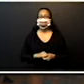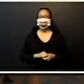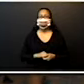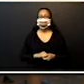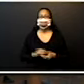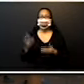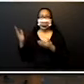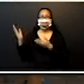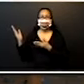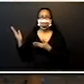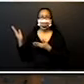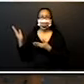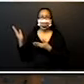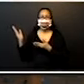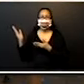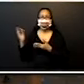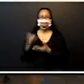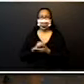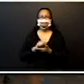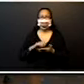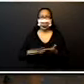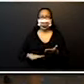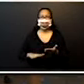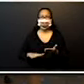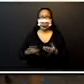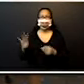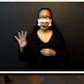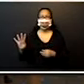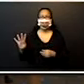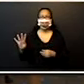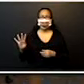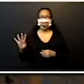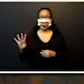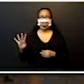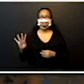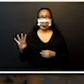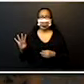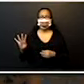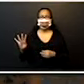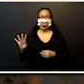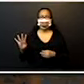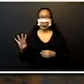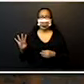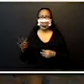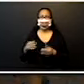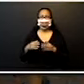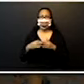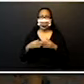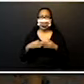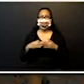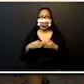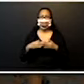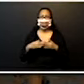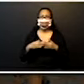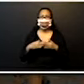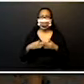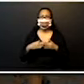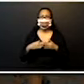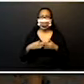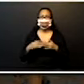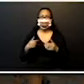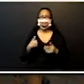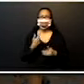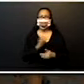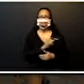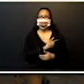Essa aqui, a atividade 4, ela está pedindo para a gente contornar